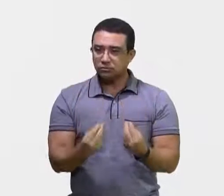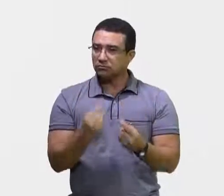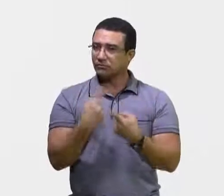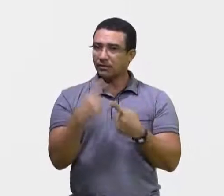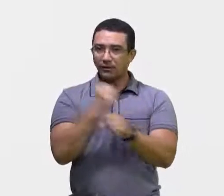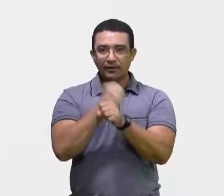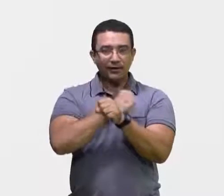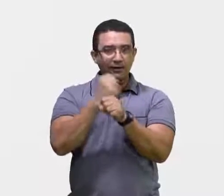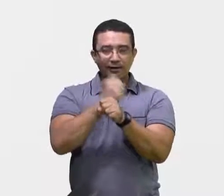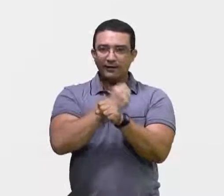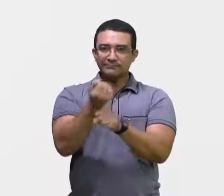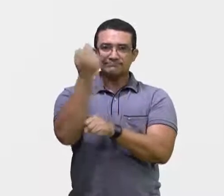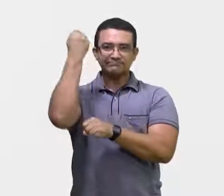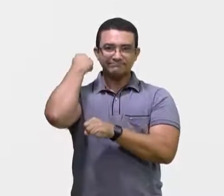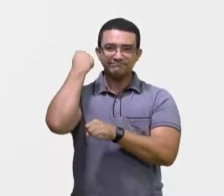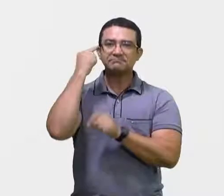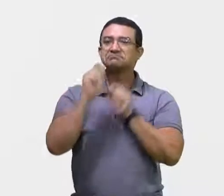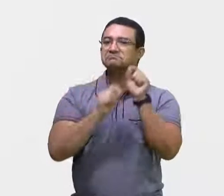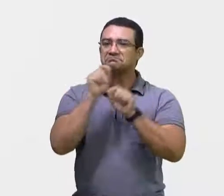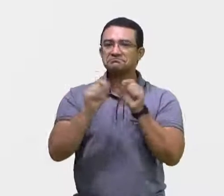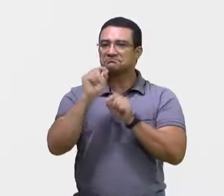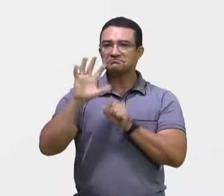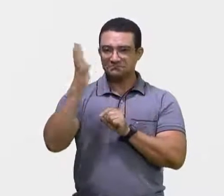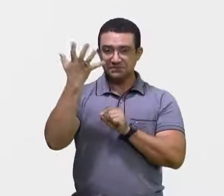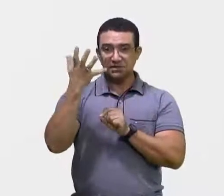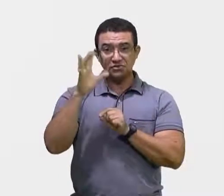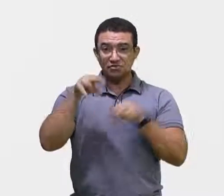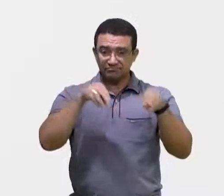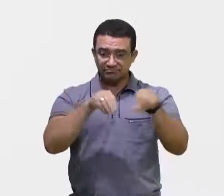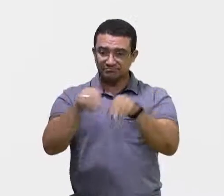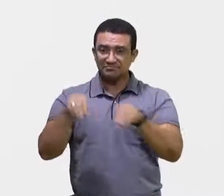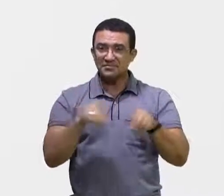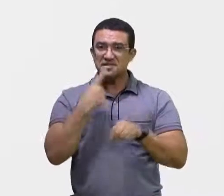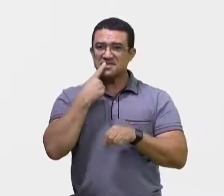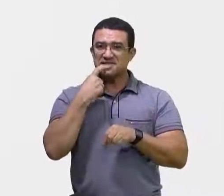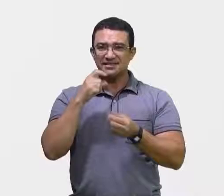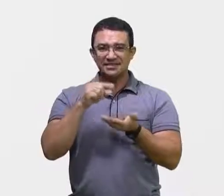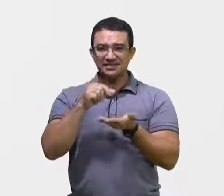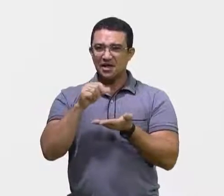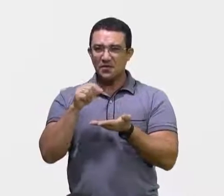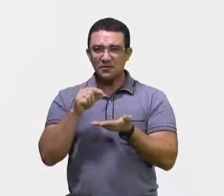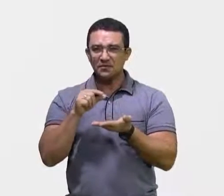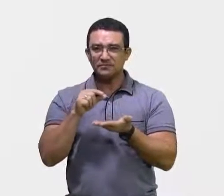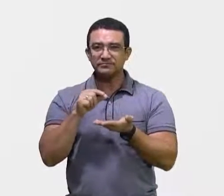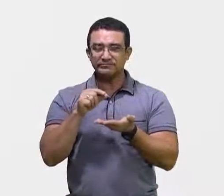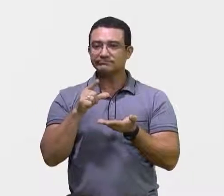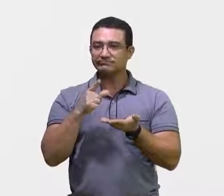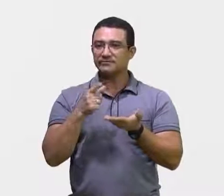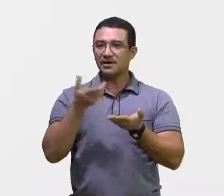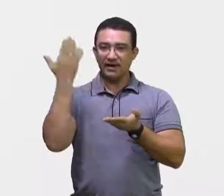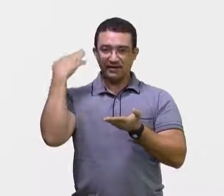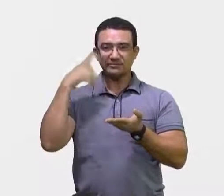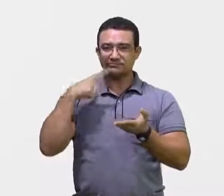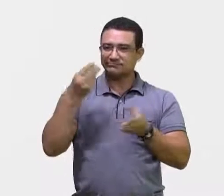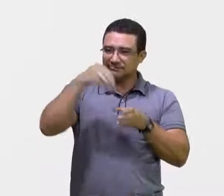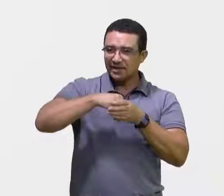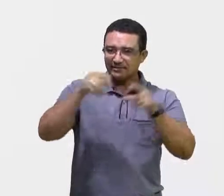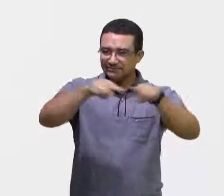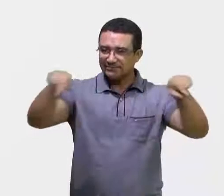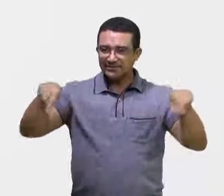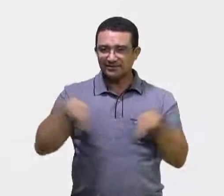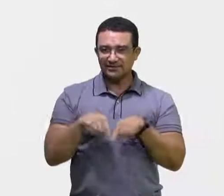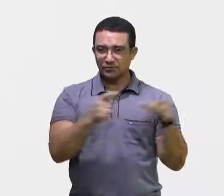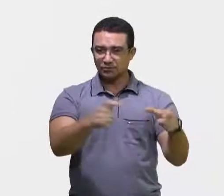milhões de anos atrás, e aí restou o sal, que é composto aí, né, que estava composto nesse lago, nessa lagoa,